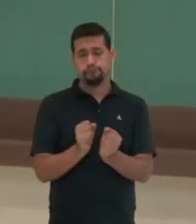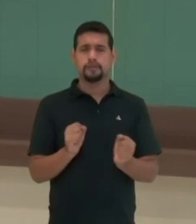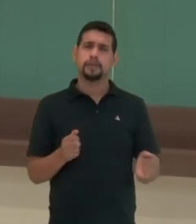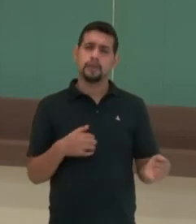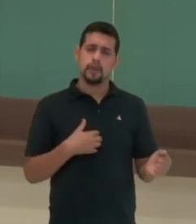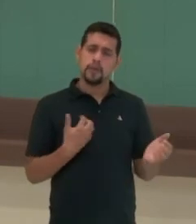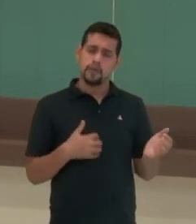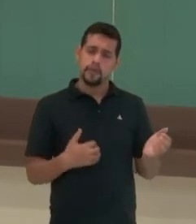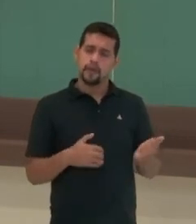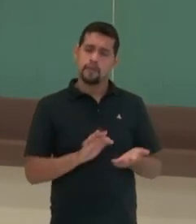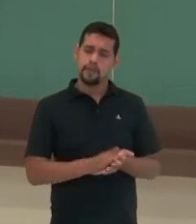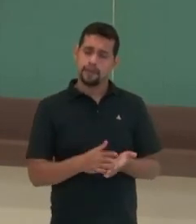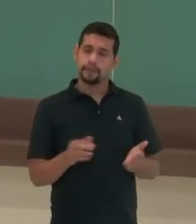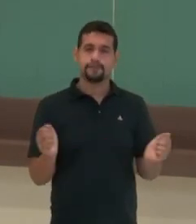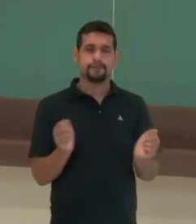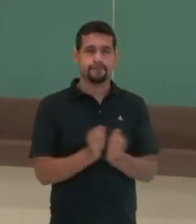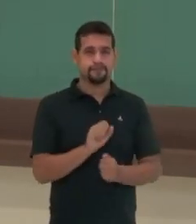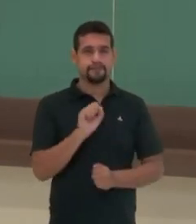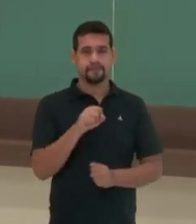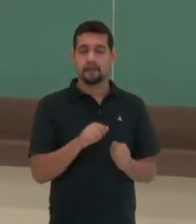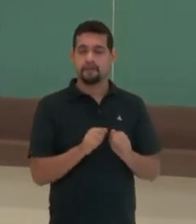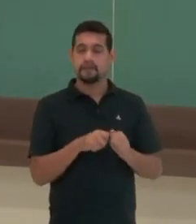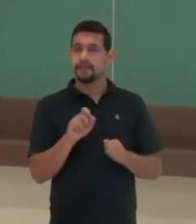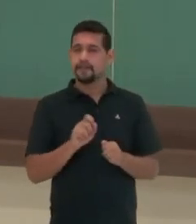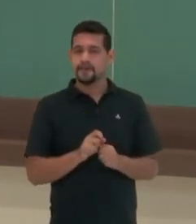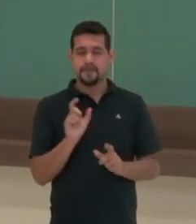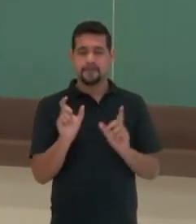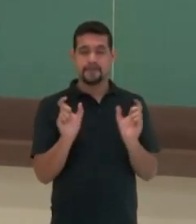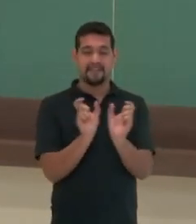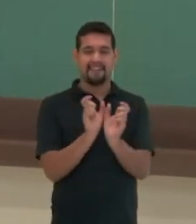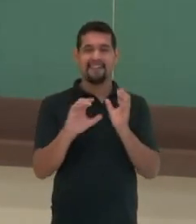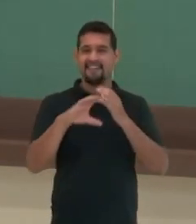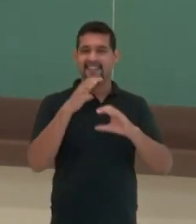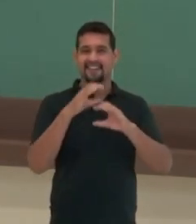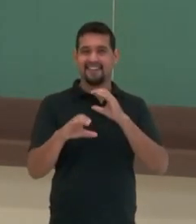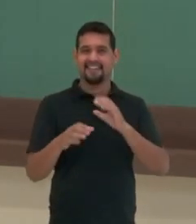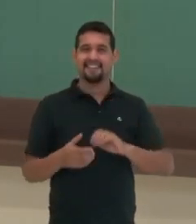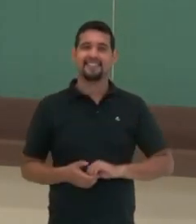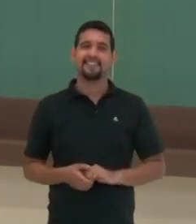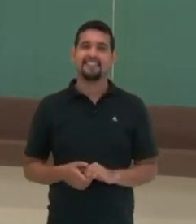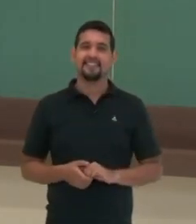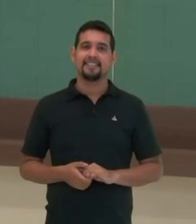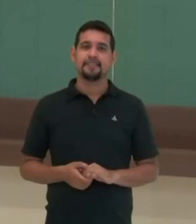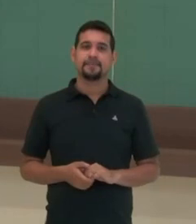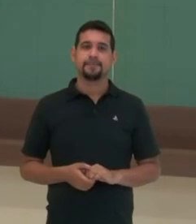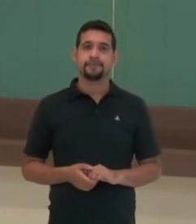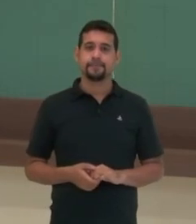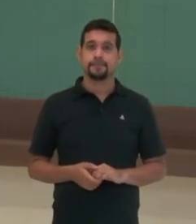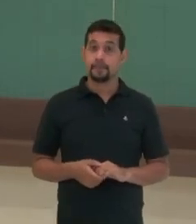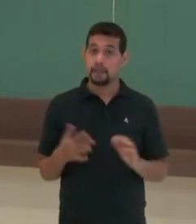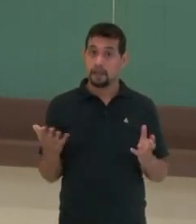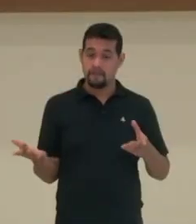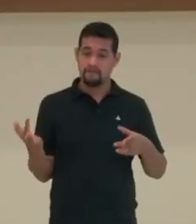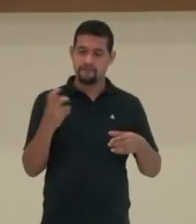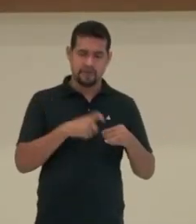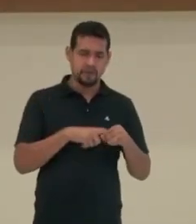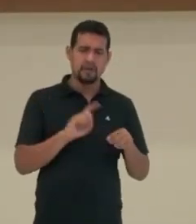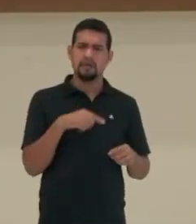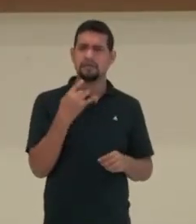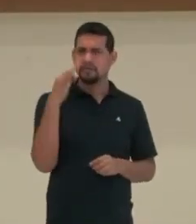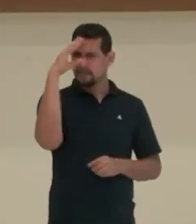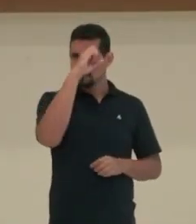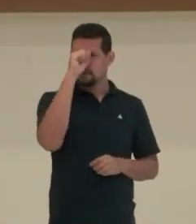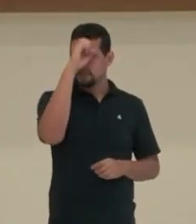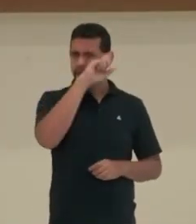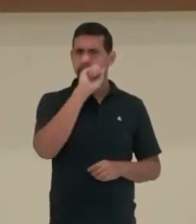instrumento musical também, para fazer esses versos, essa cantoria. Então, retomando, né, o que nós